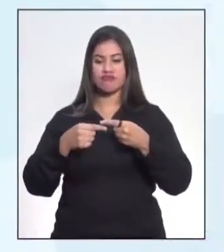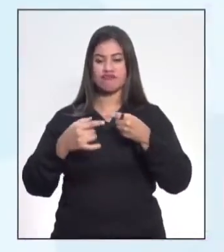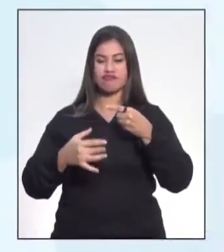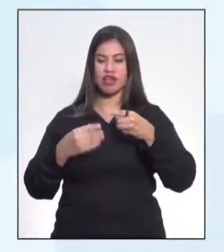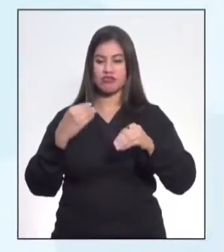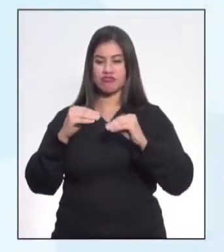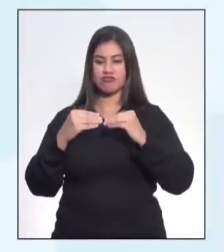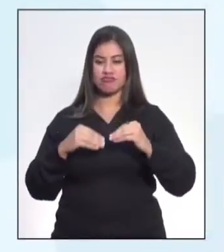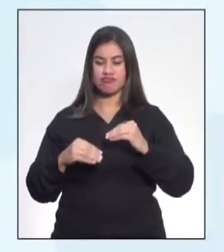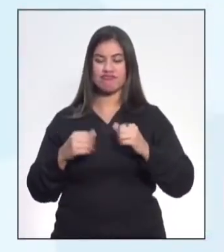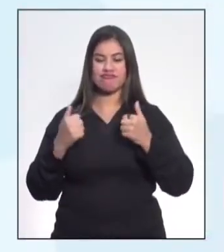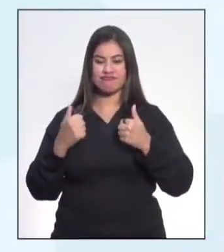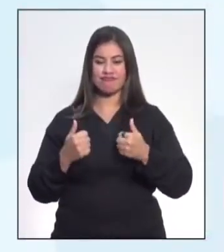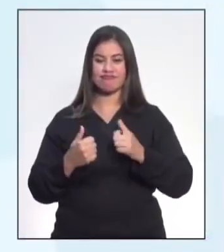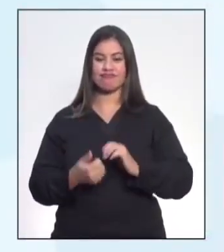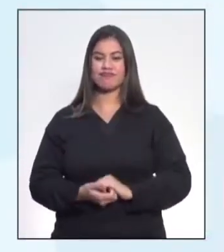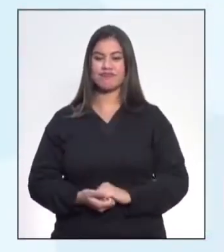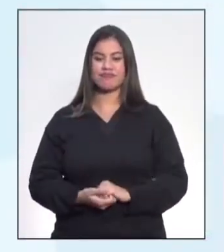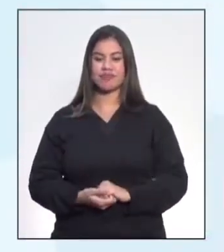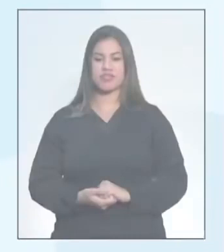e a gente trabalhar isso, perfeito?